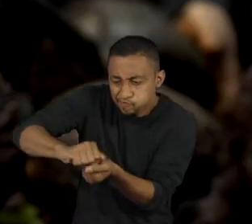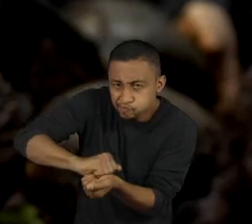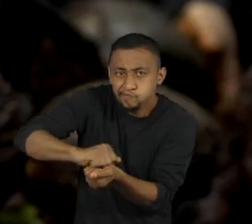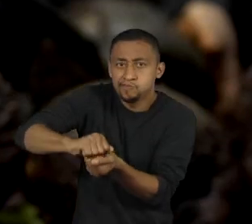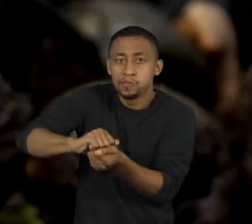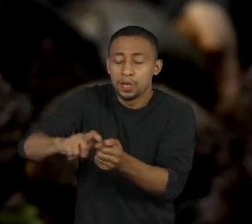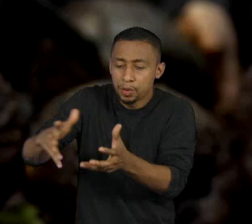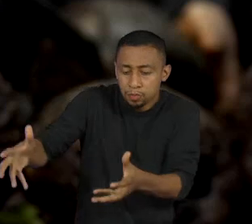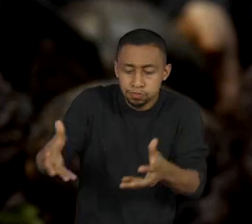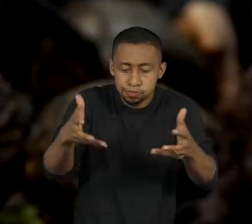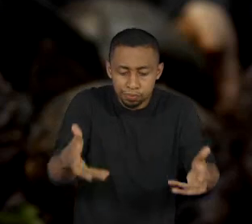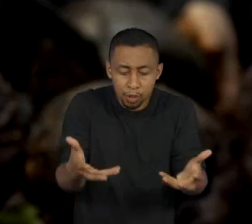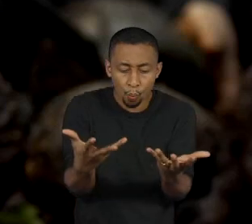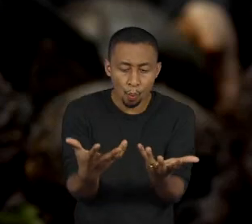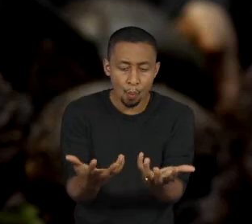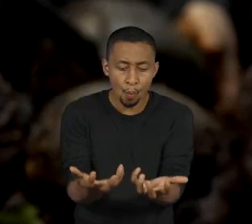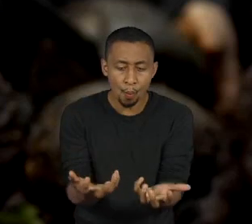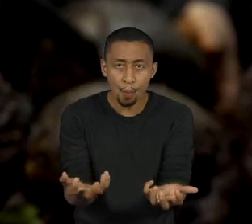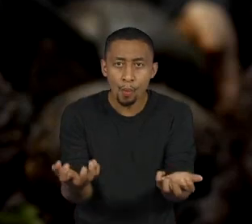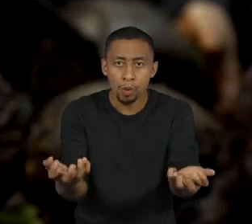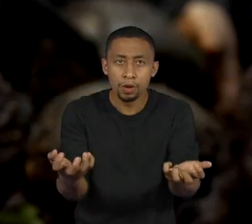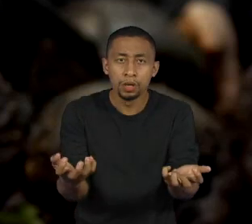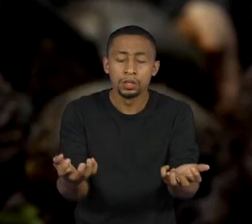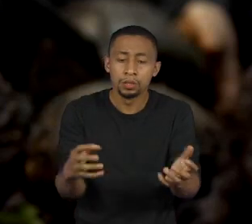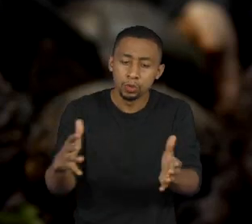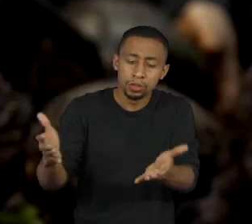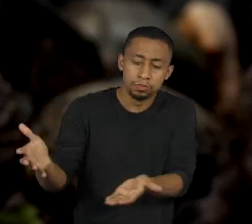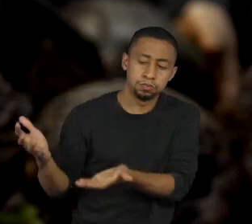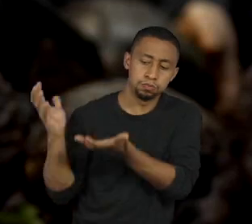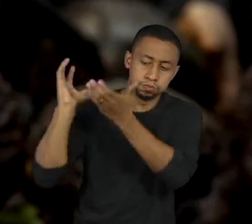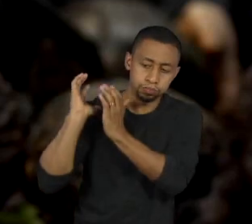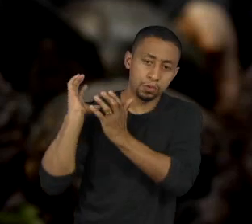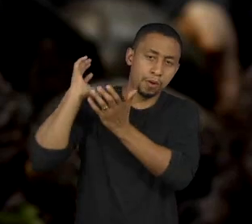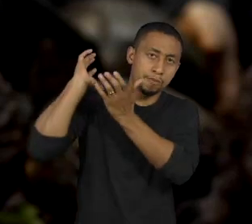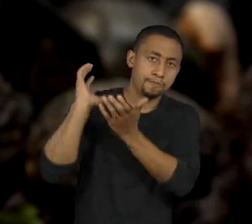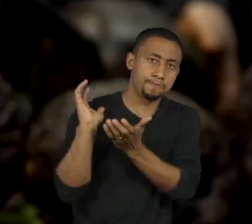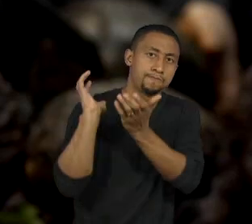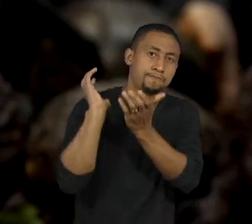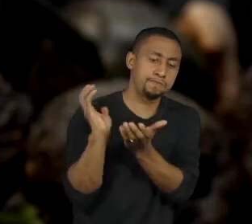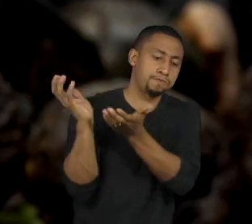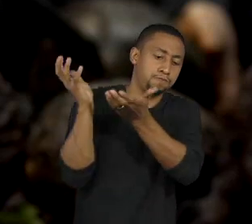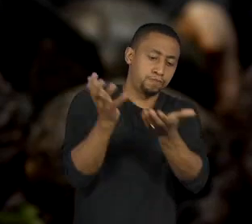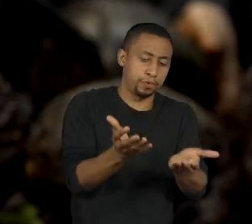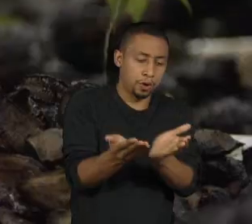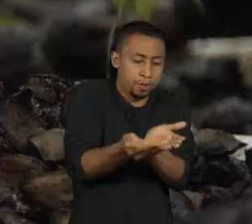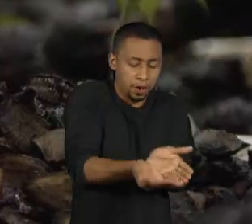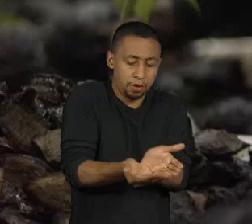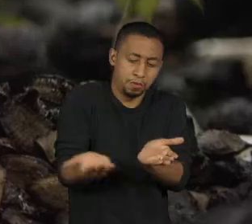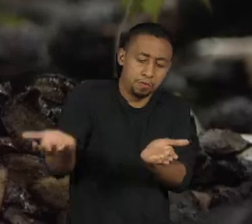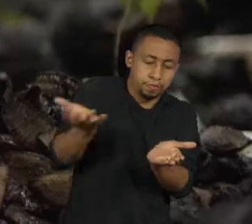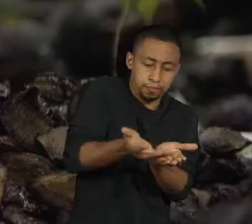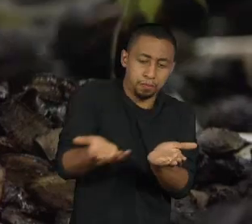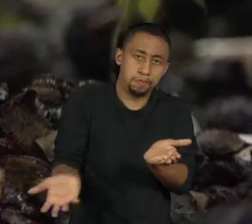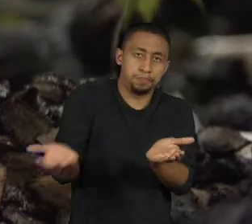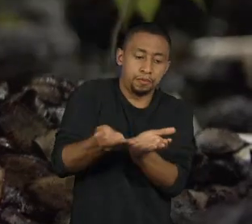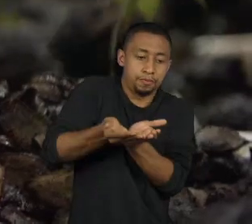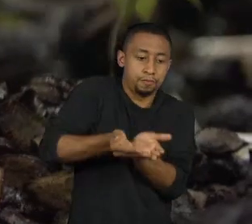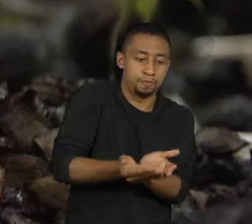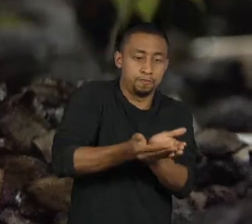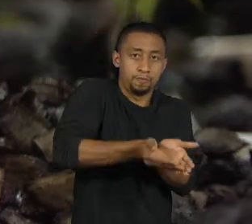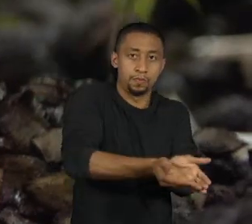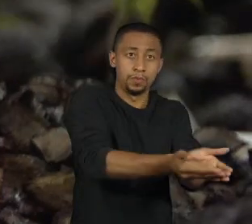a castanha a gente vende aqui no sul do estado, castanha